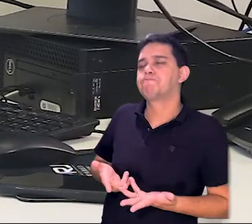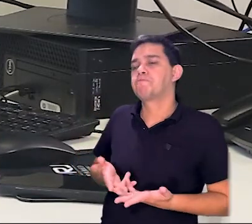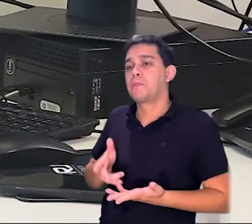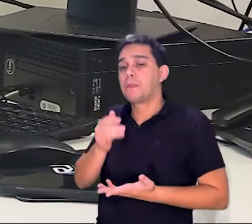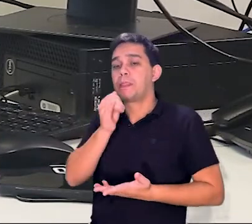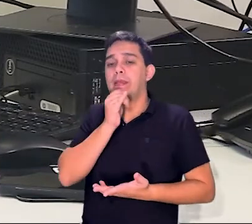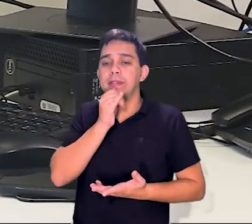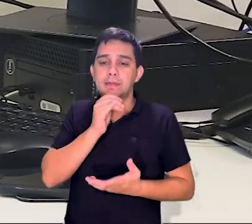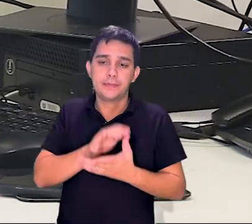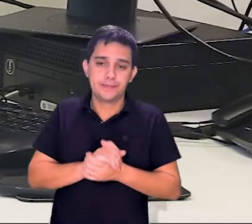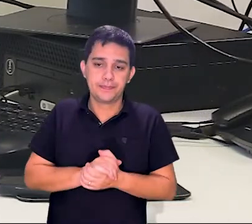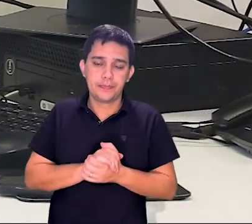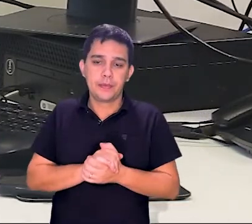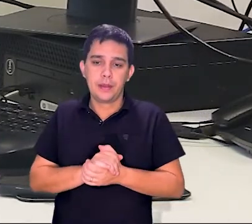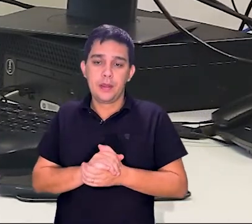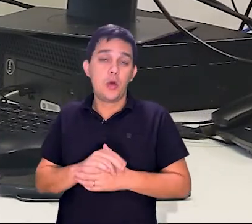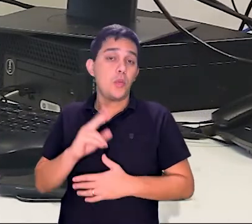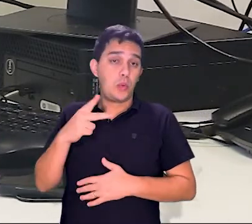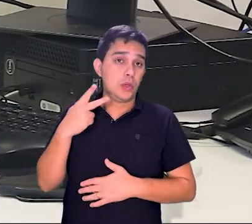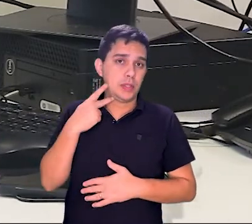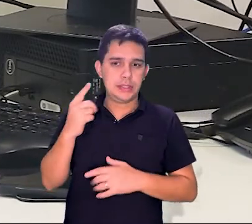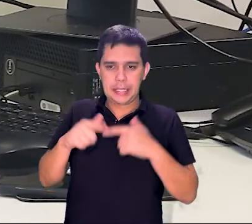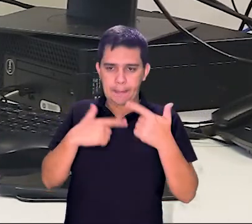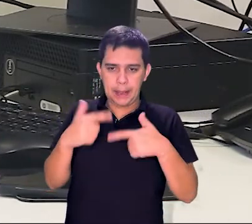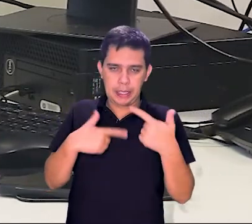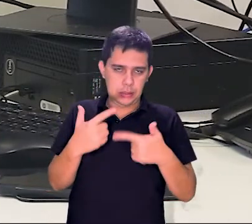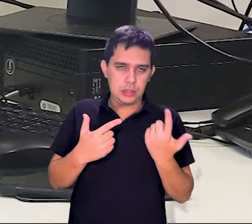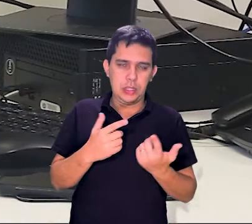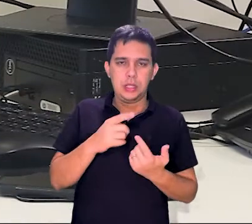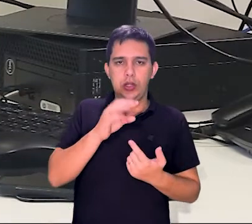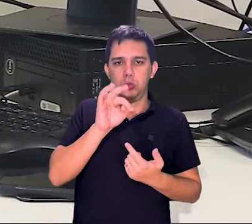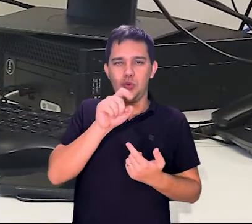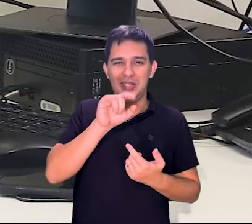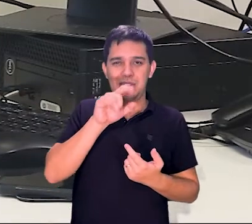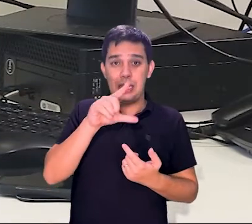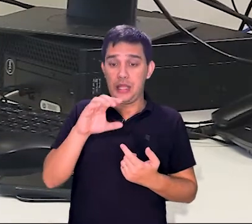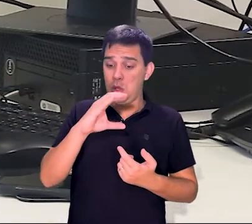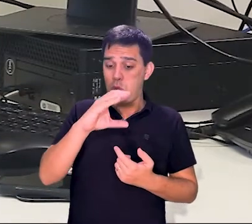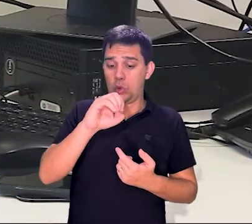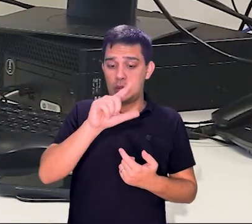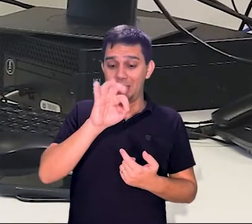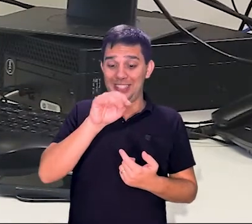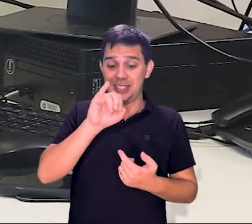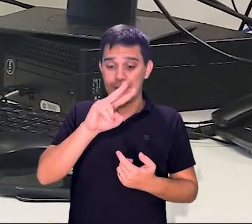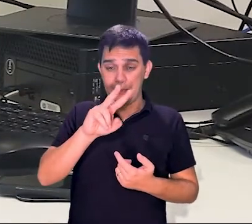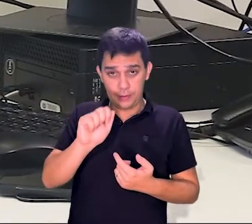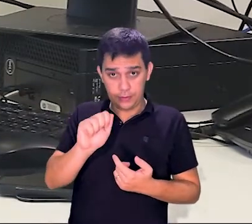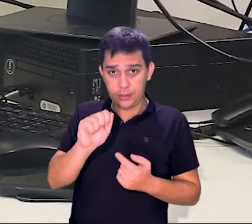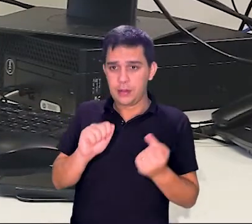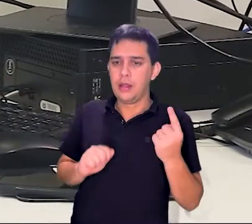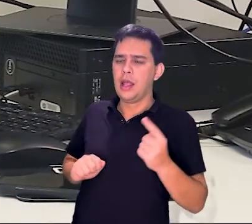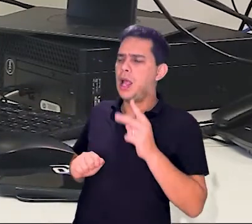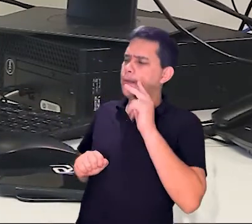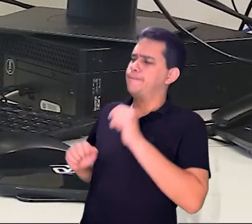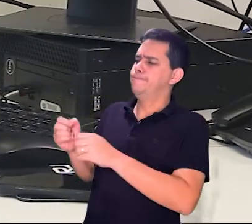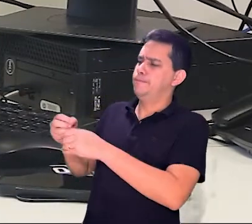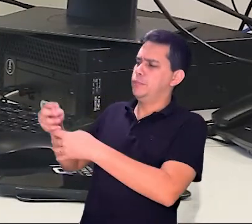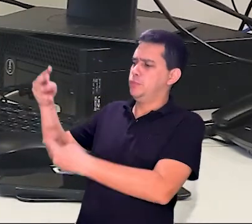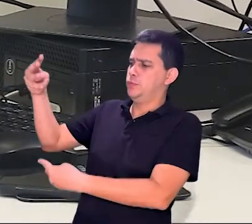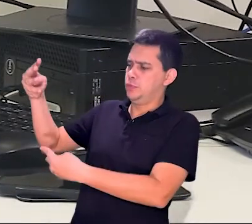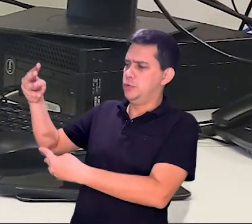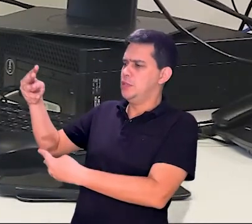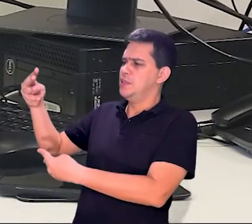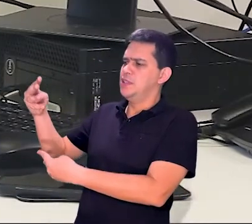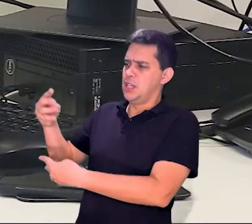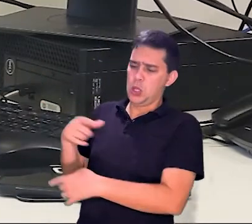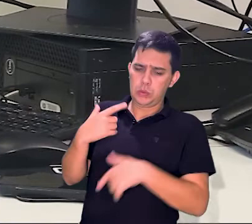exemplo, né, um colega que atua na tutela coletiva, ele pode, através do painel, verificar quais os municípios da